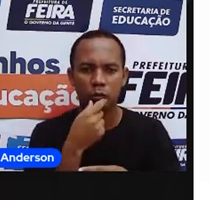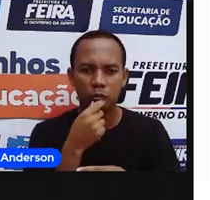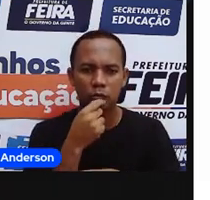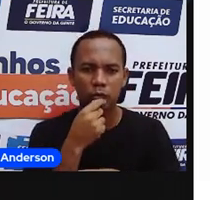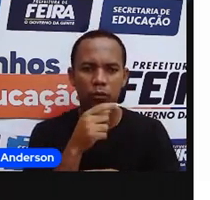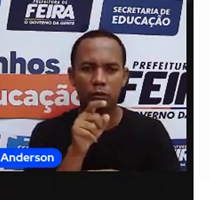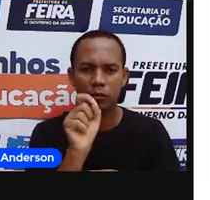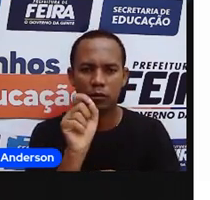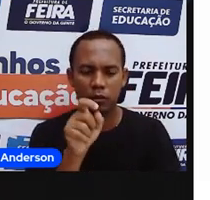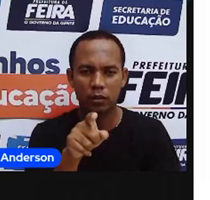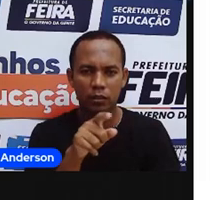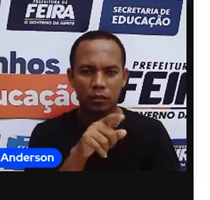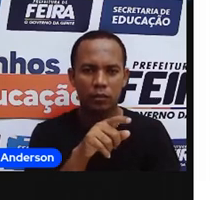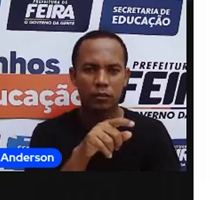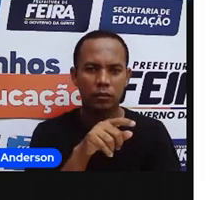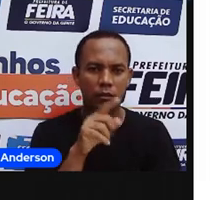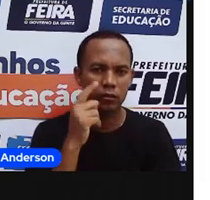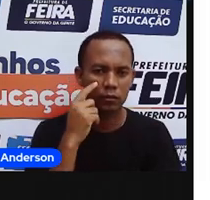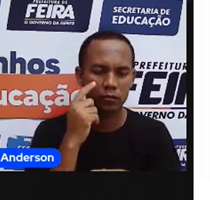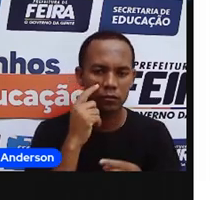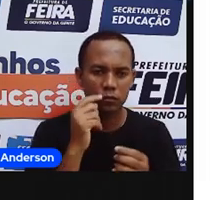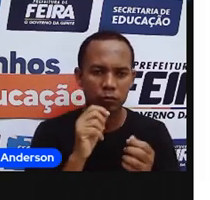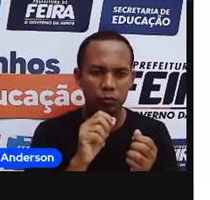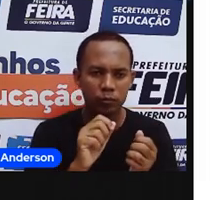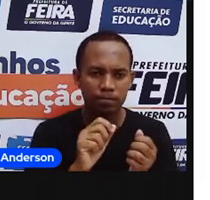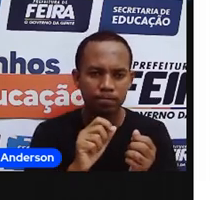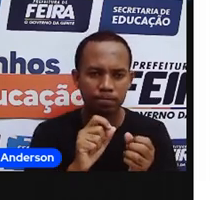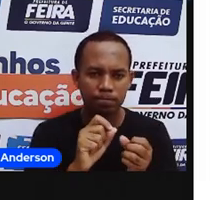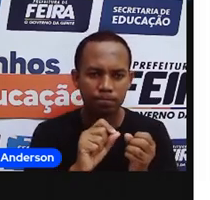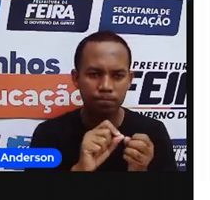na preparação de um determinado alimento.